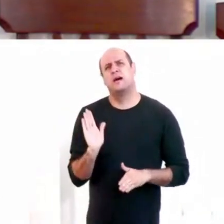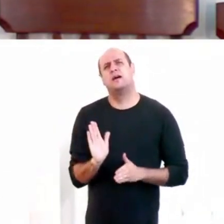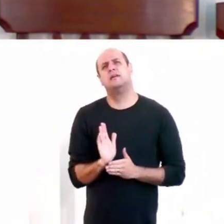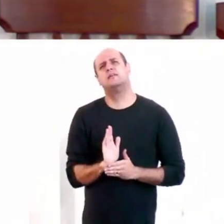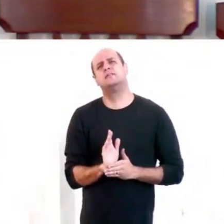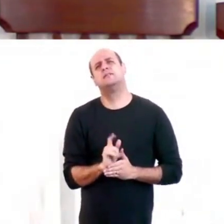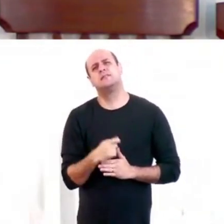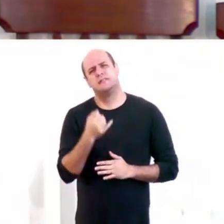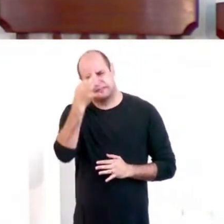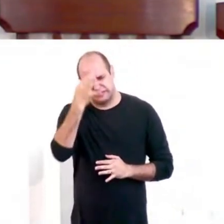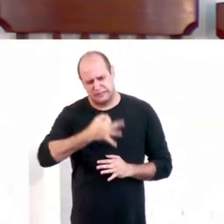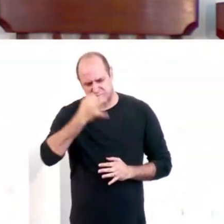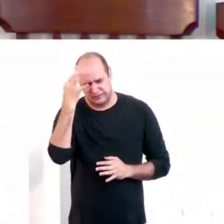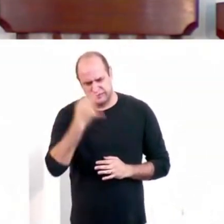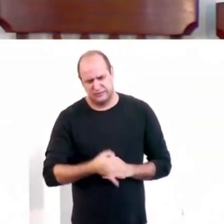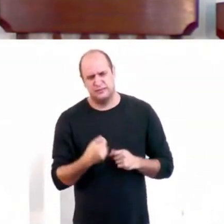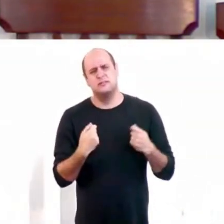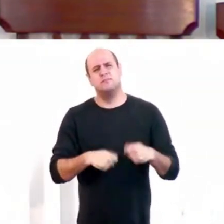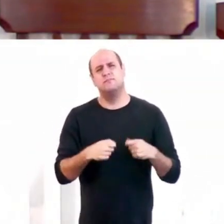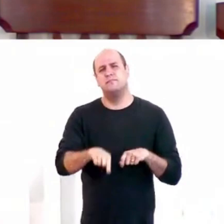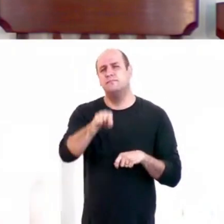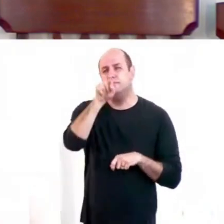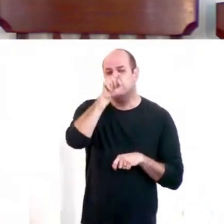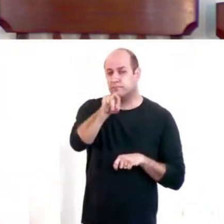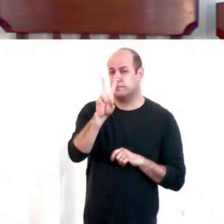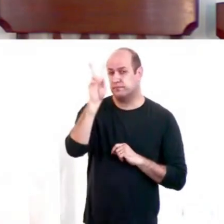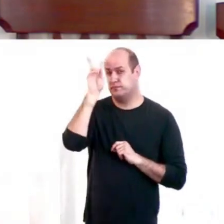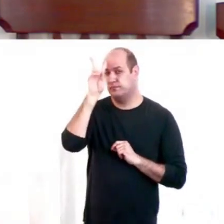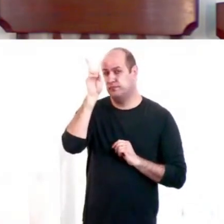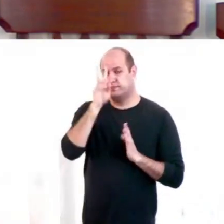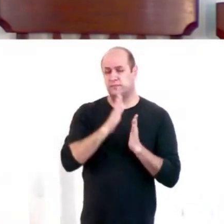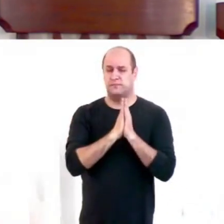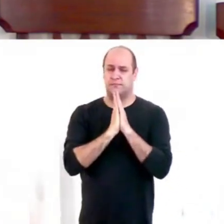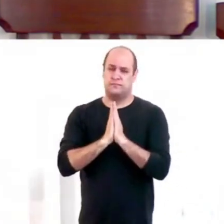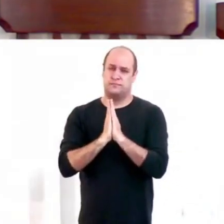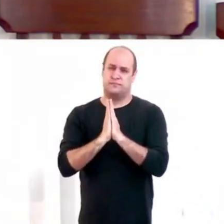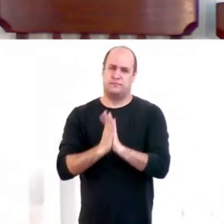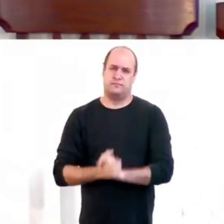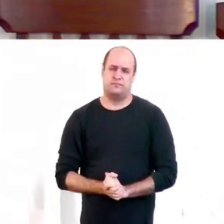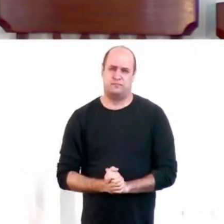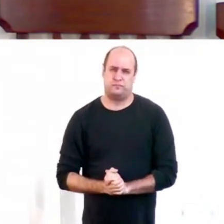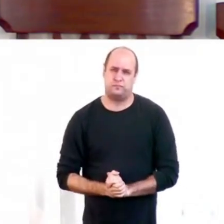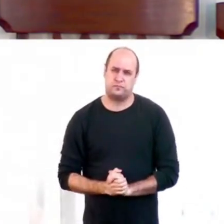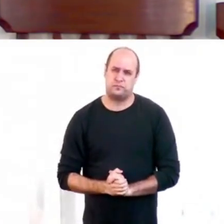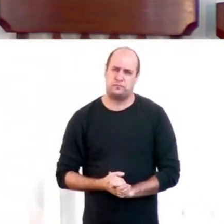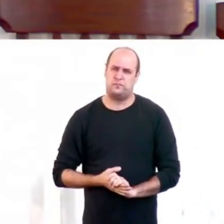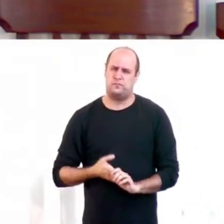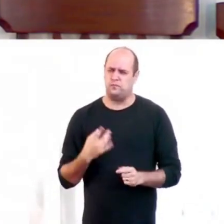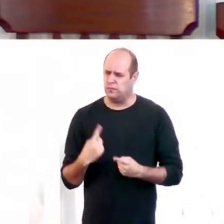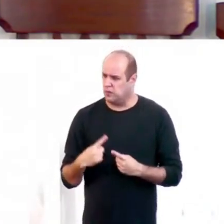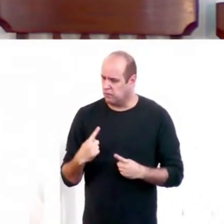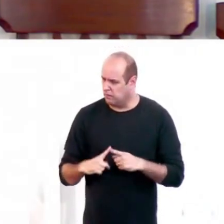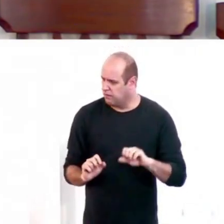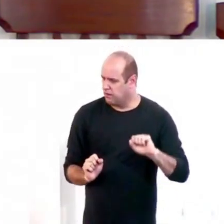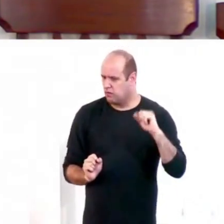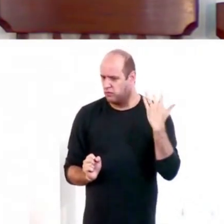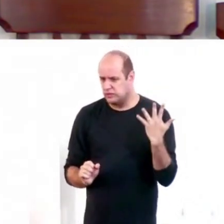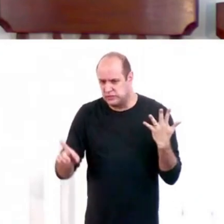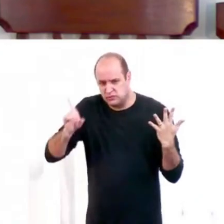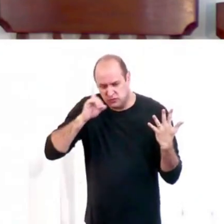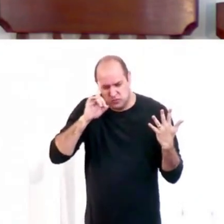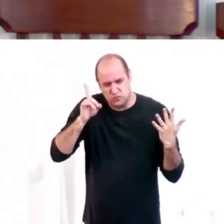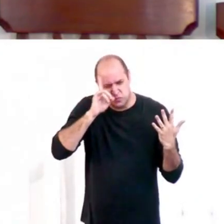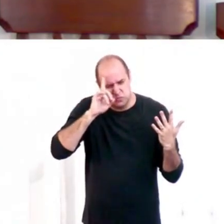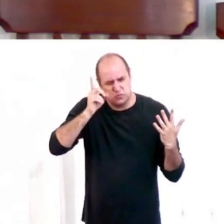certo, é você lembrar de orar por nós. Porque o que acontece diariamente